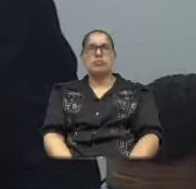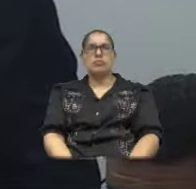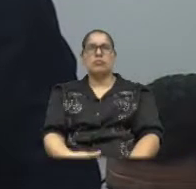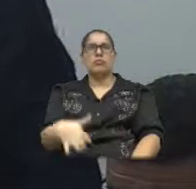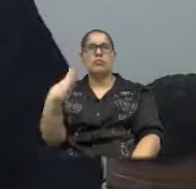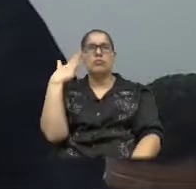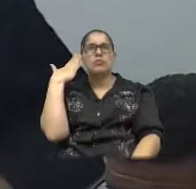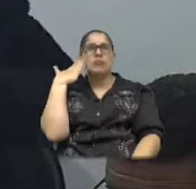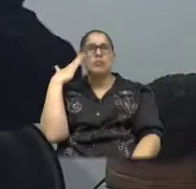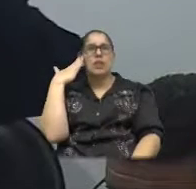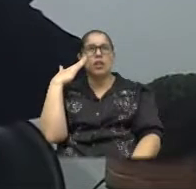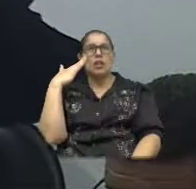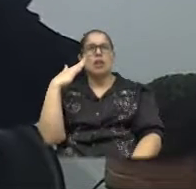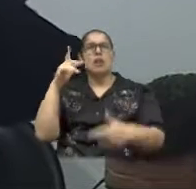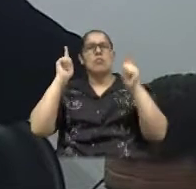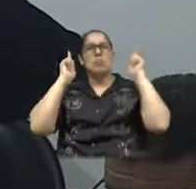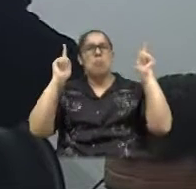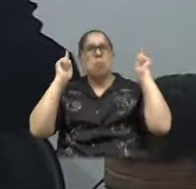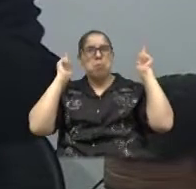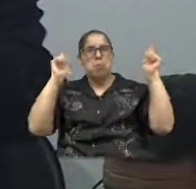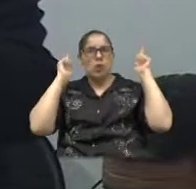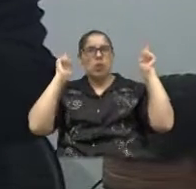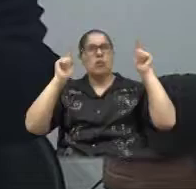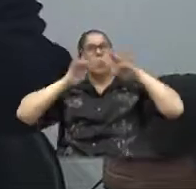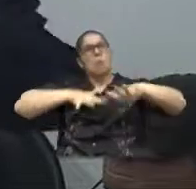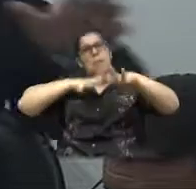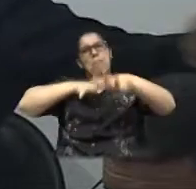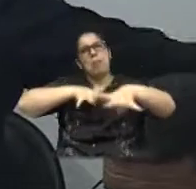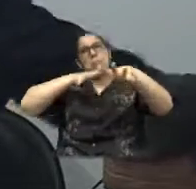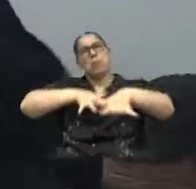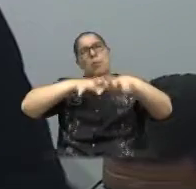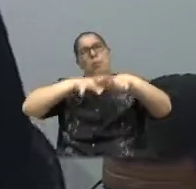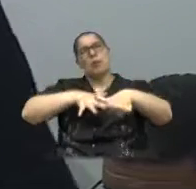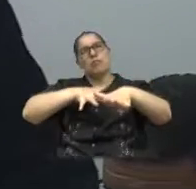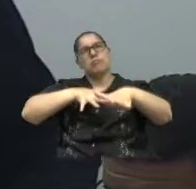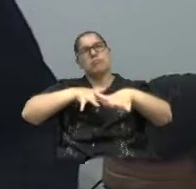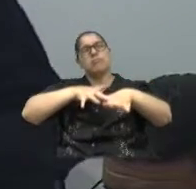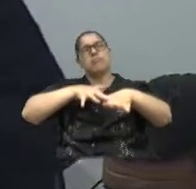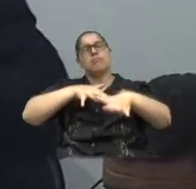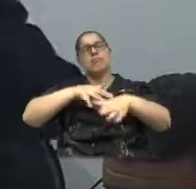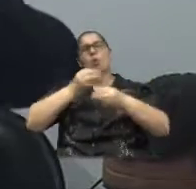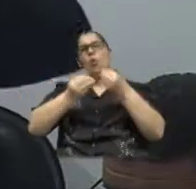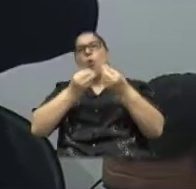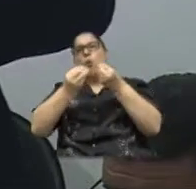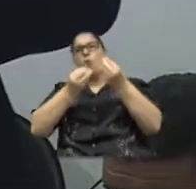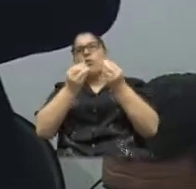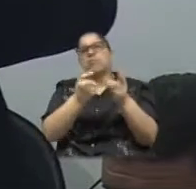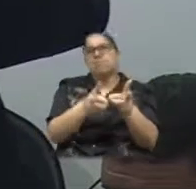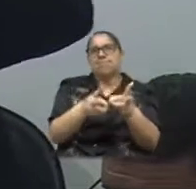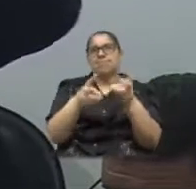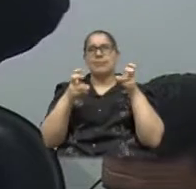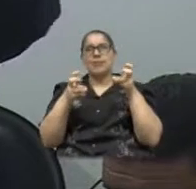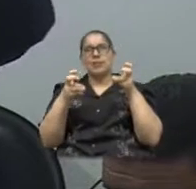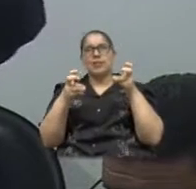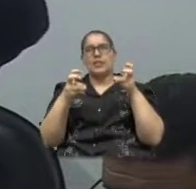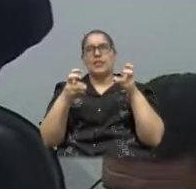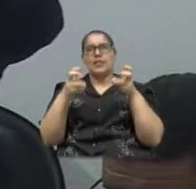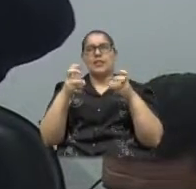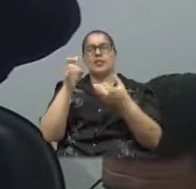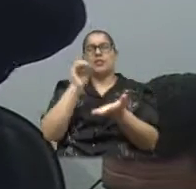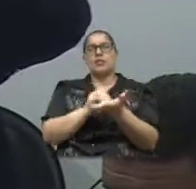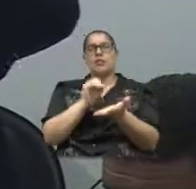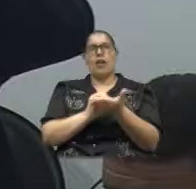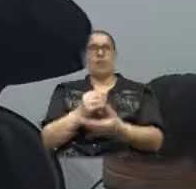o manifesto. A maneira de manifestar é quando mexe no bolso. Por isso que quando as pessoas falam assim, por que